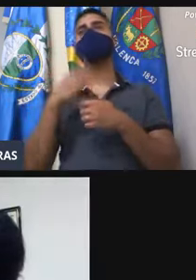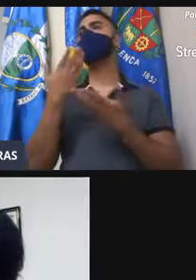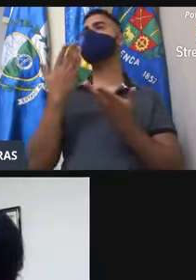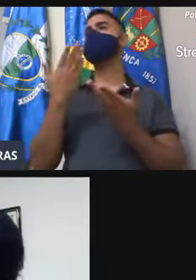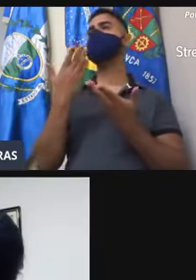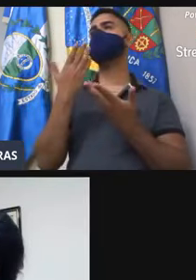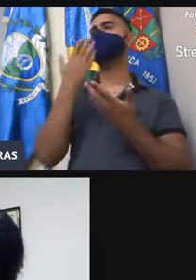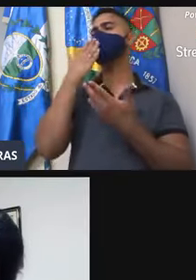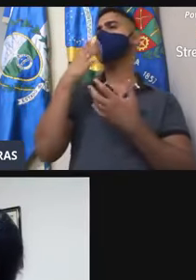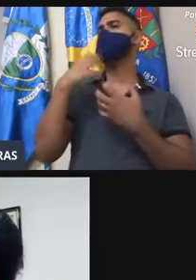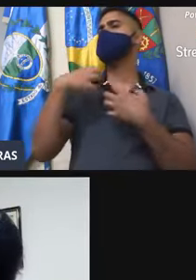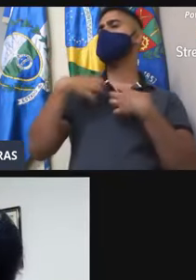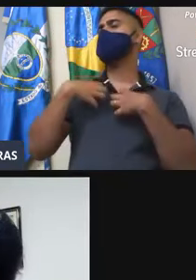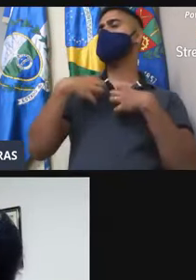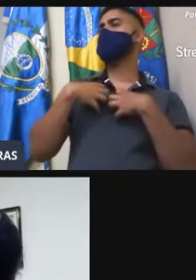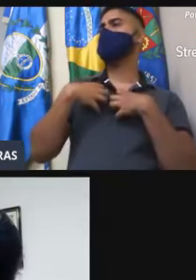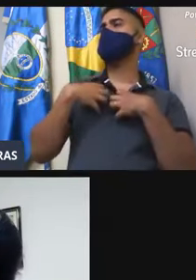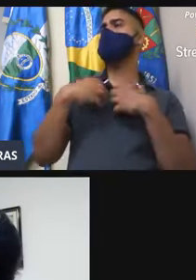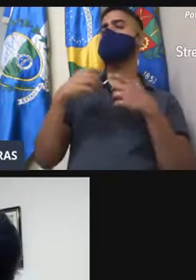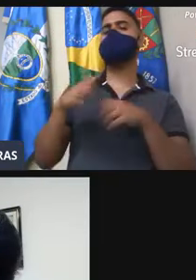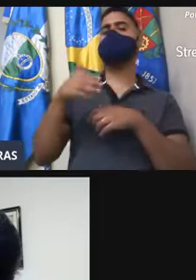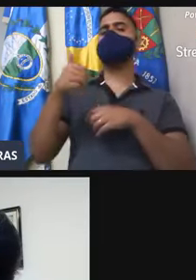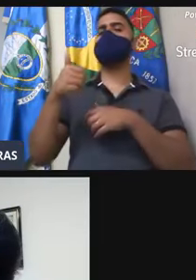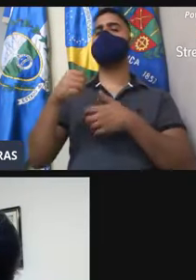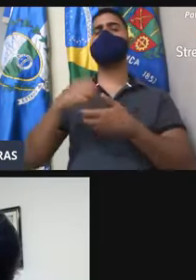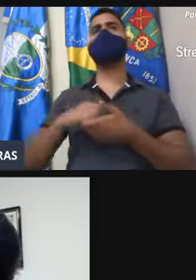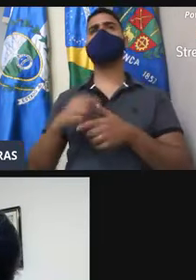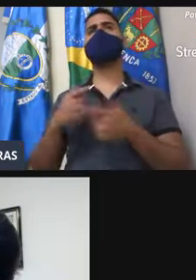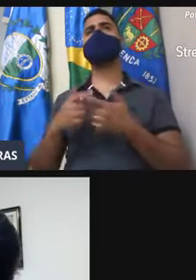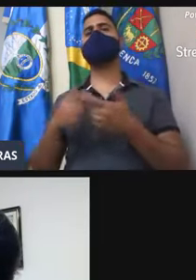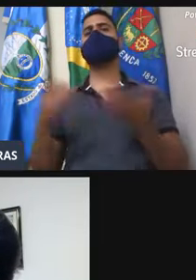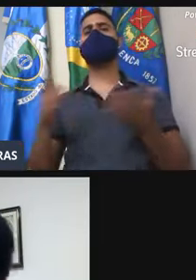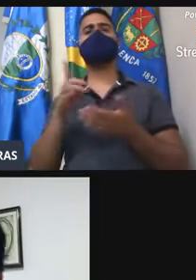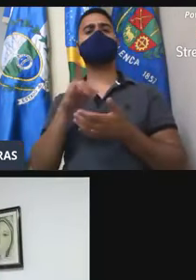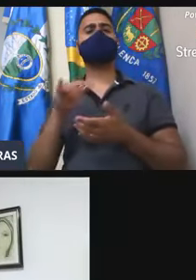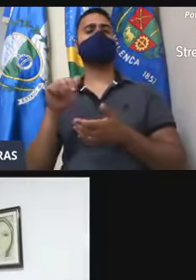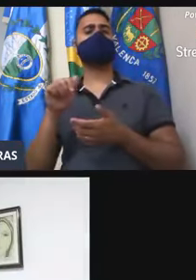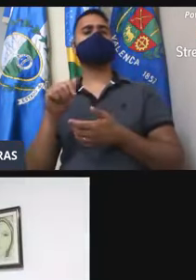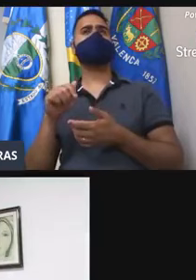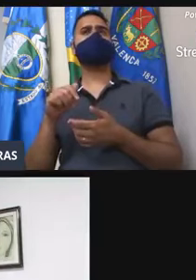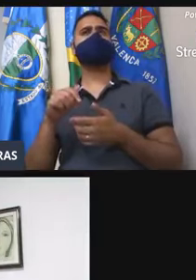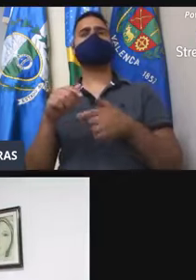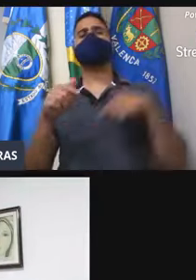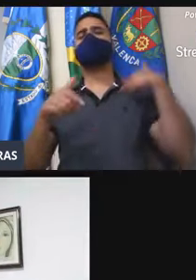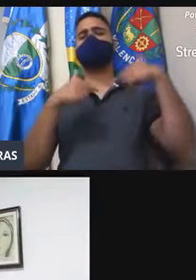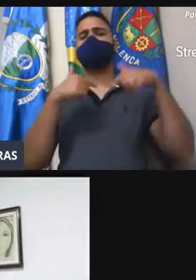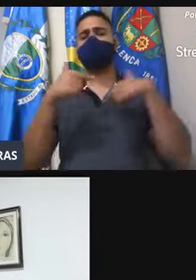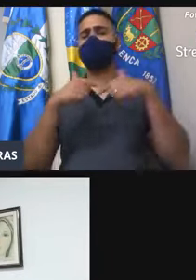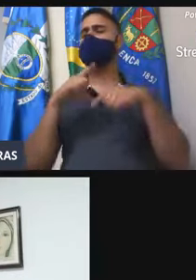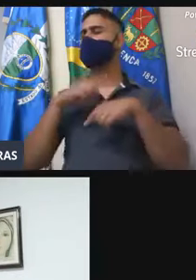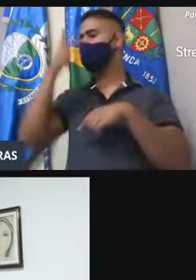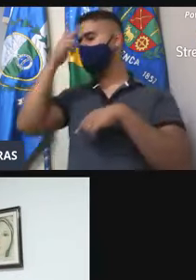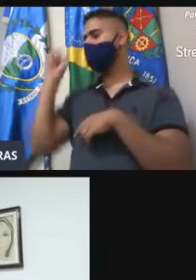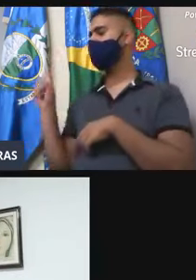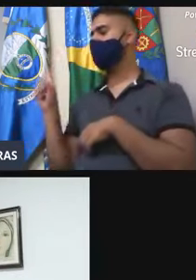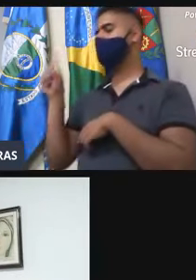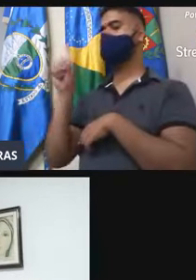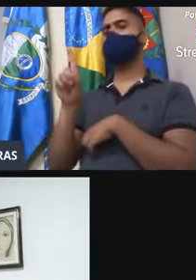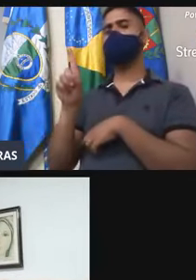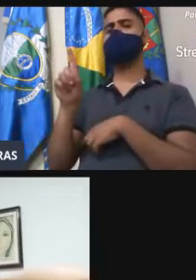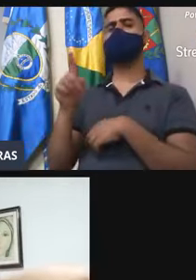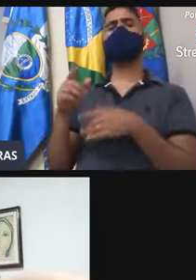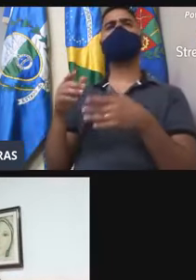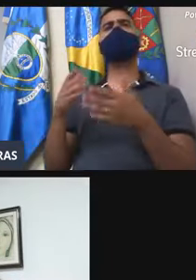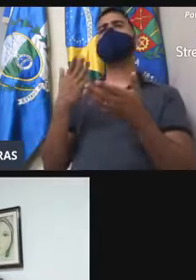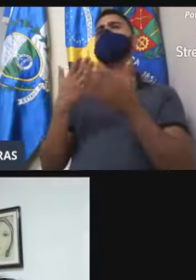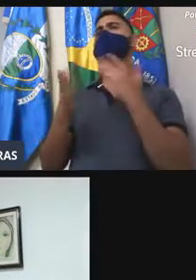de sensibilidade maior com isso, porque hoje é um dia de expediente grande, né, tem visita aqui, e aí a gente